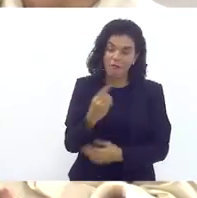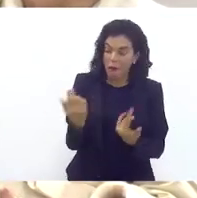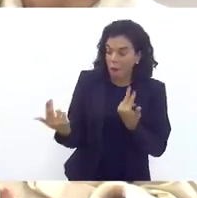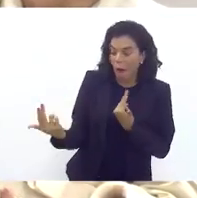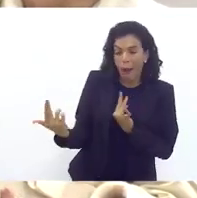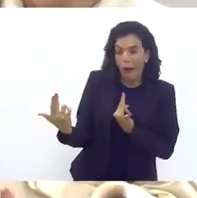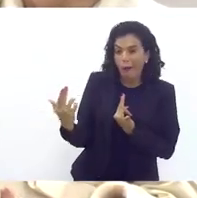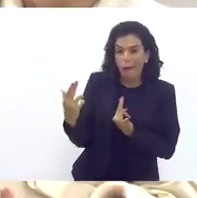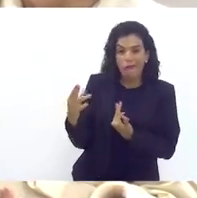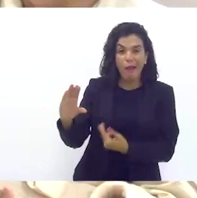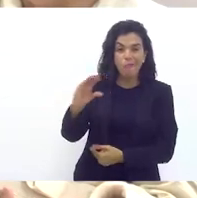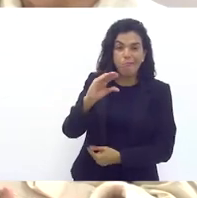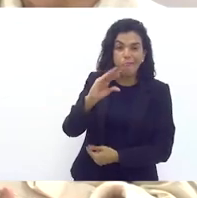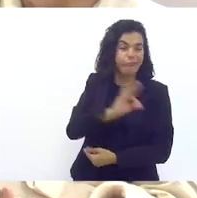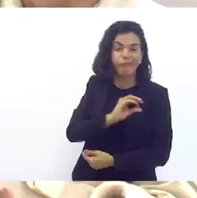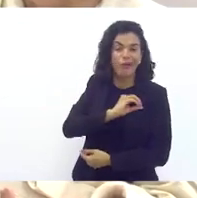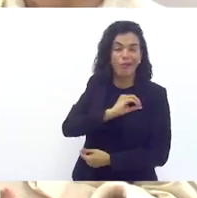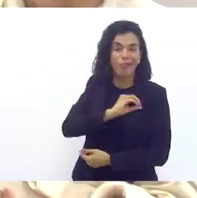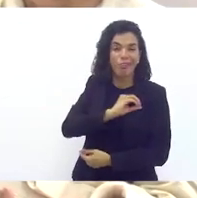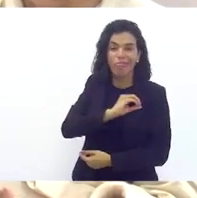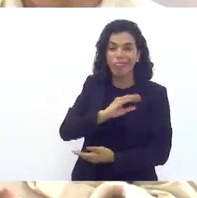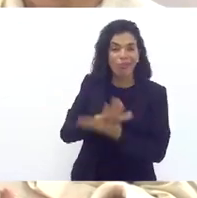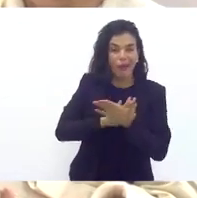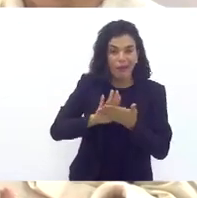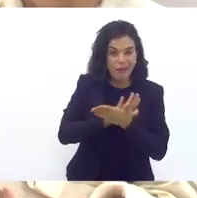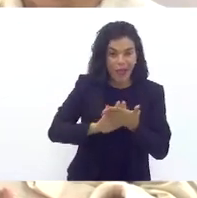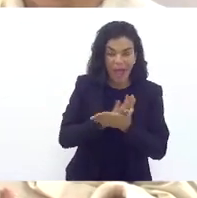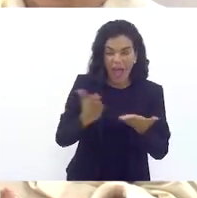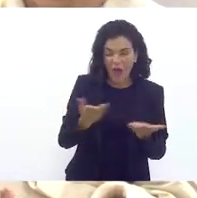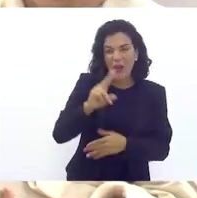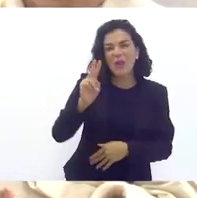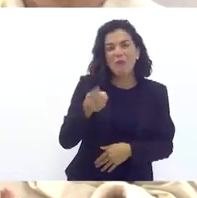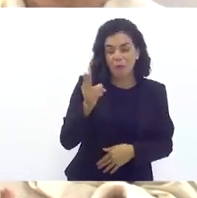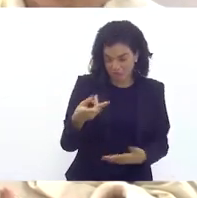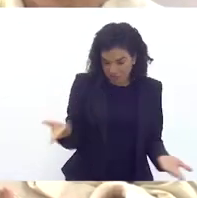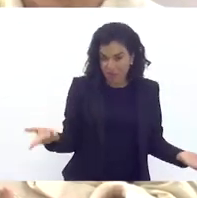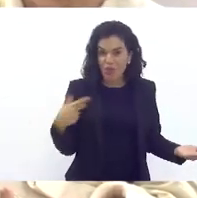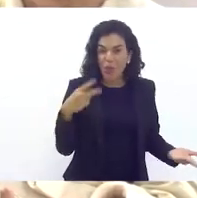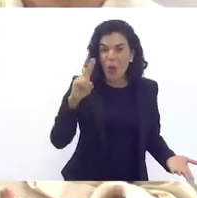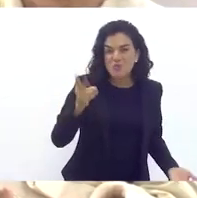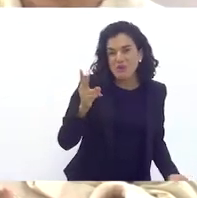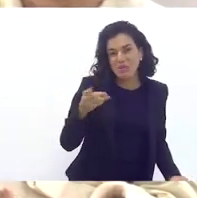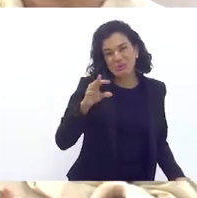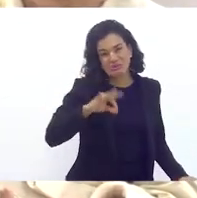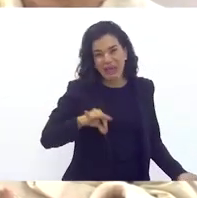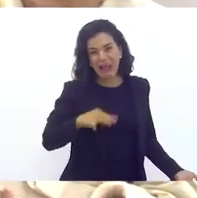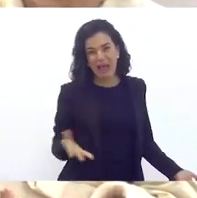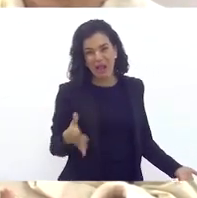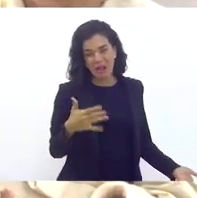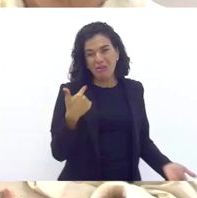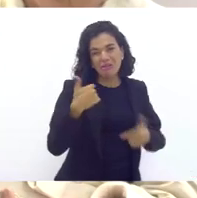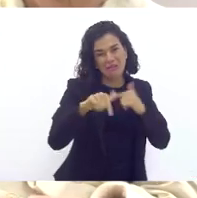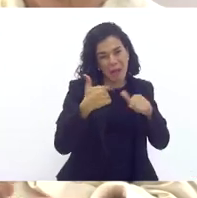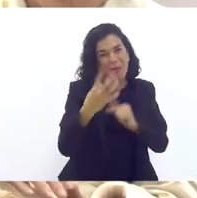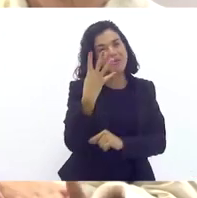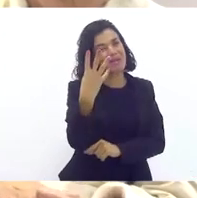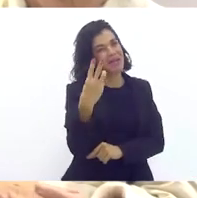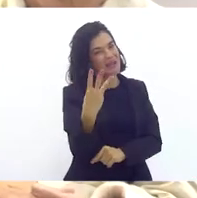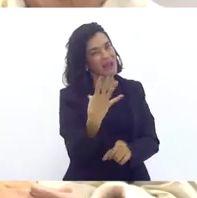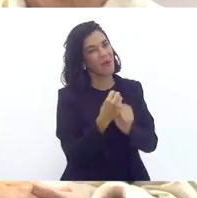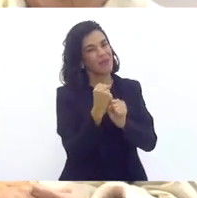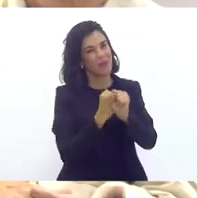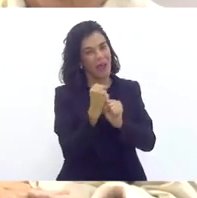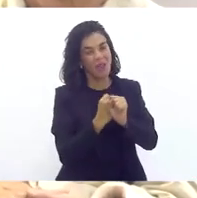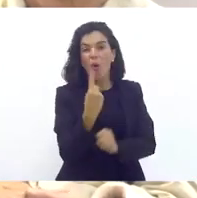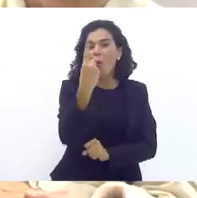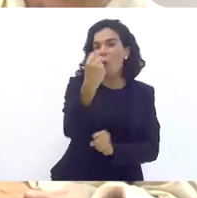Nada. Nada. Agora você está ganhando 2000. Grandes coisas, 2000, gente. Nós trabalhamos foi de 34 anos. Não